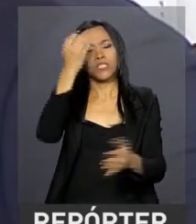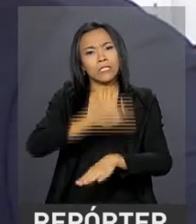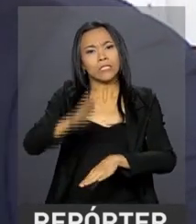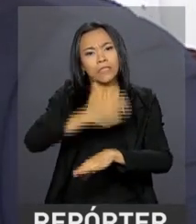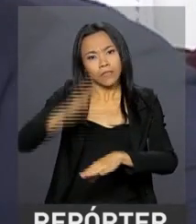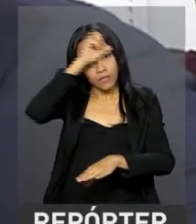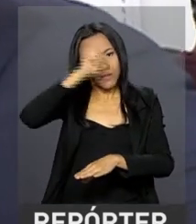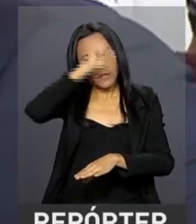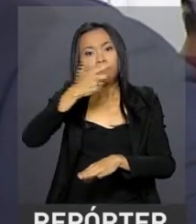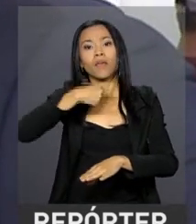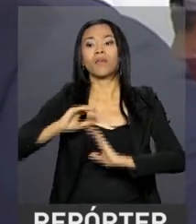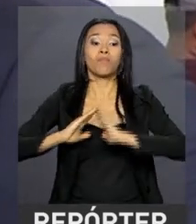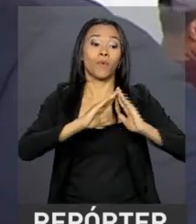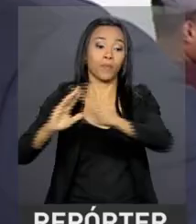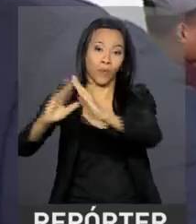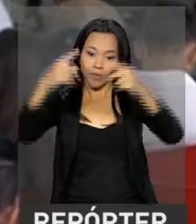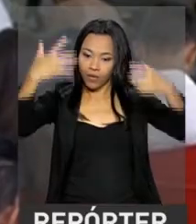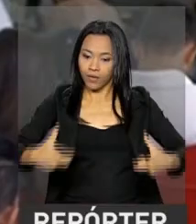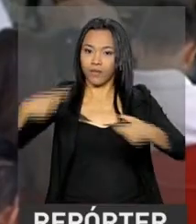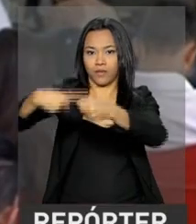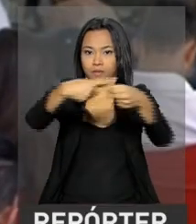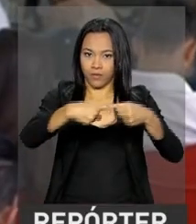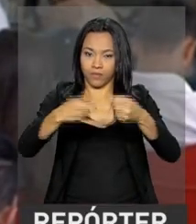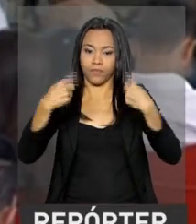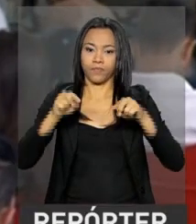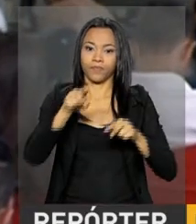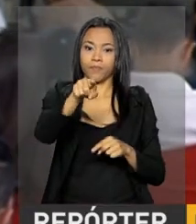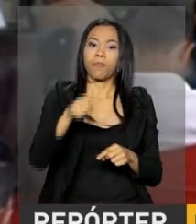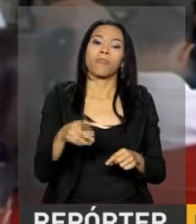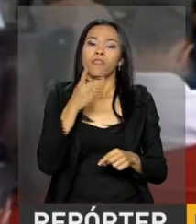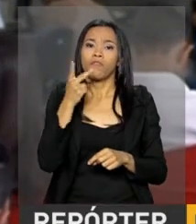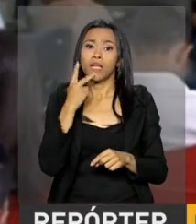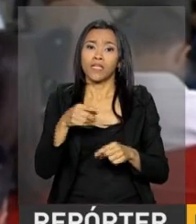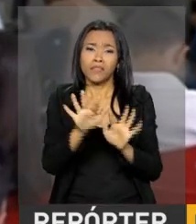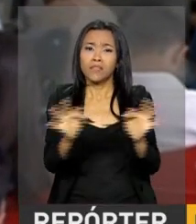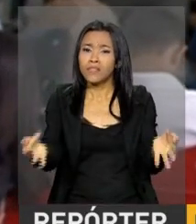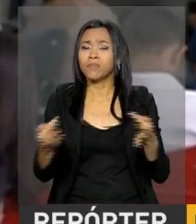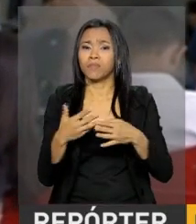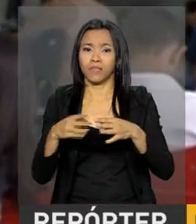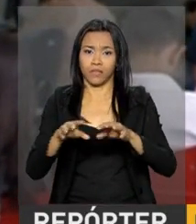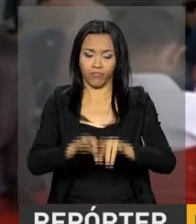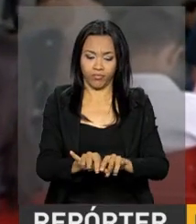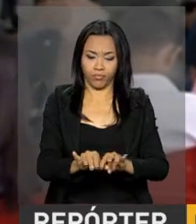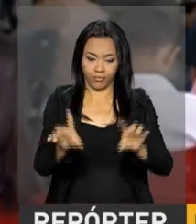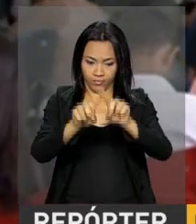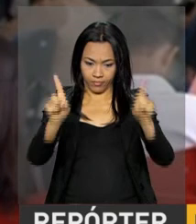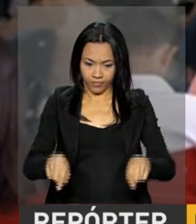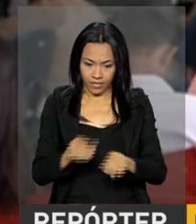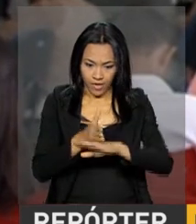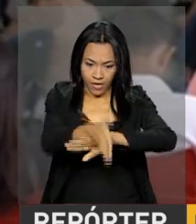importante para os moradores ea cidade a plataforma ela é muito simples ela tem uma linguagem muito